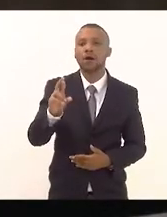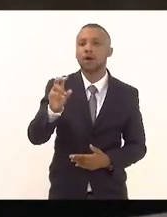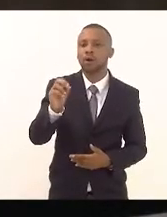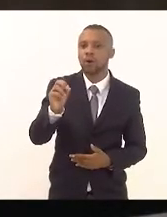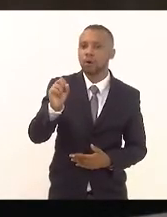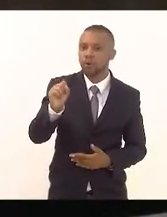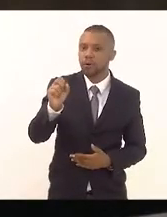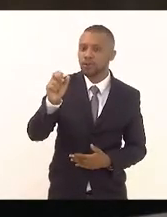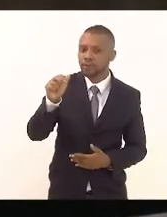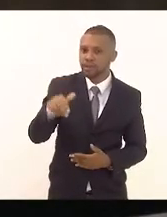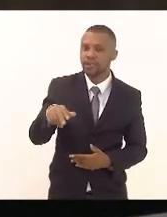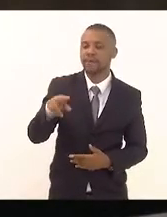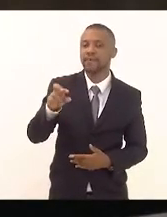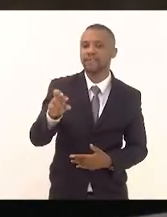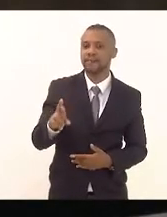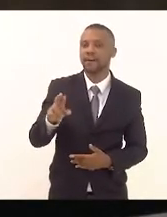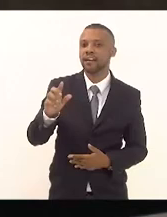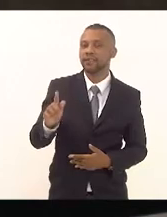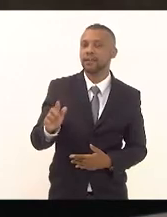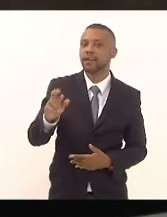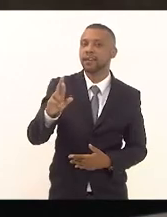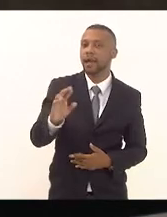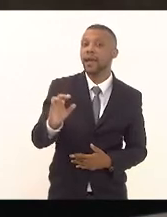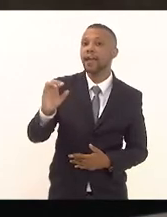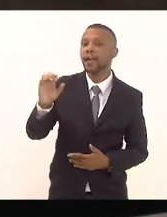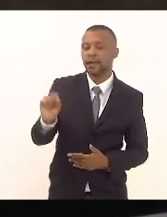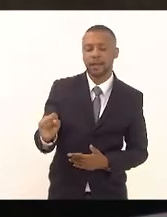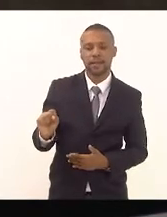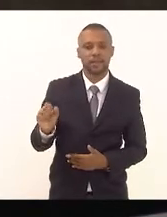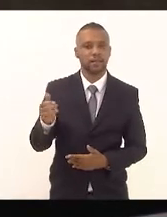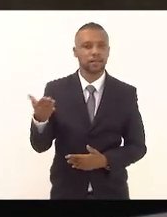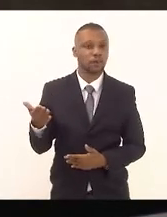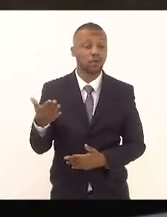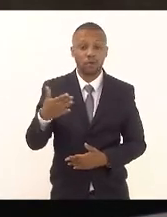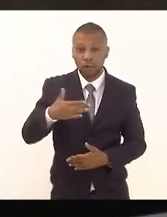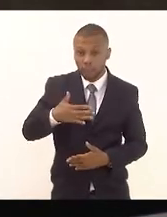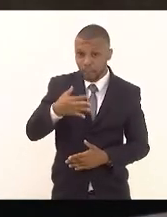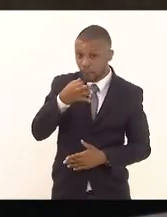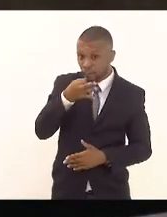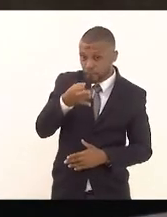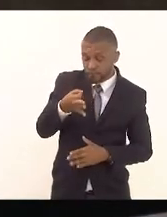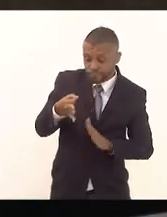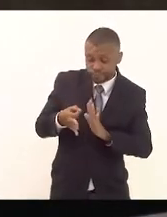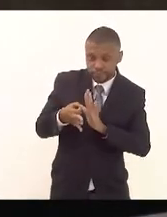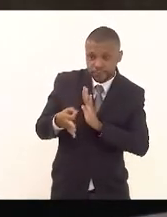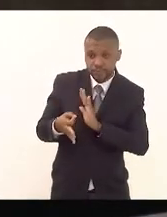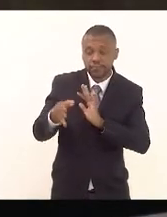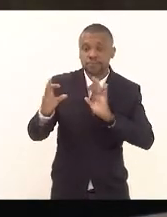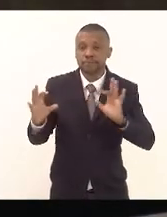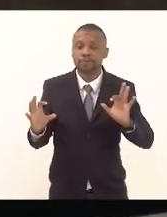Rosenberg Reis, o meu parecer será pela